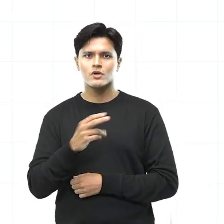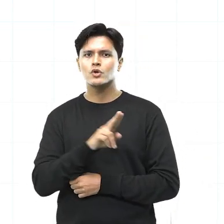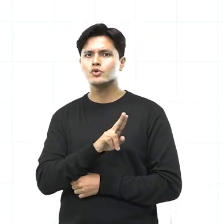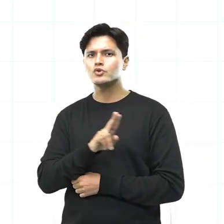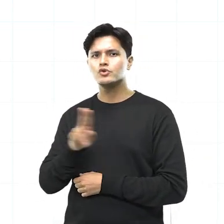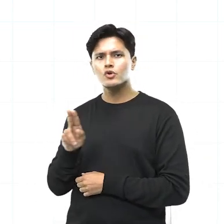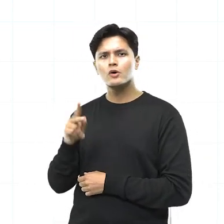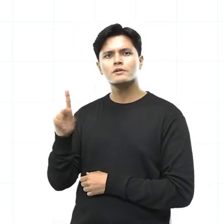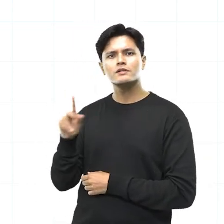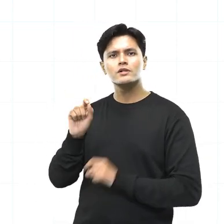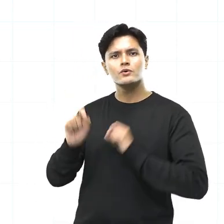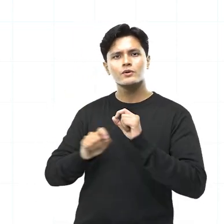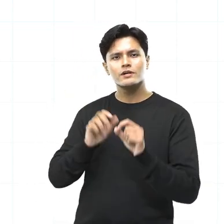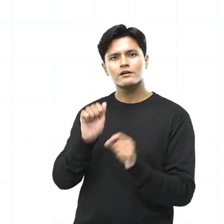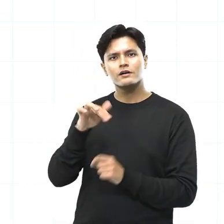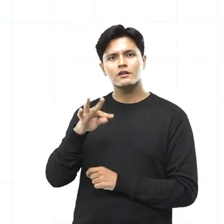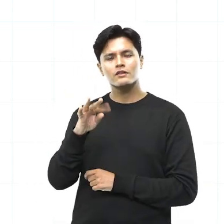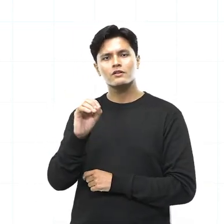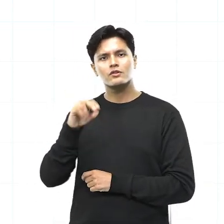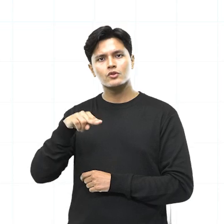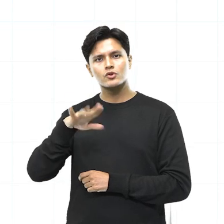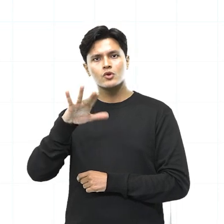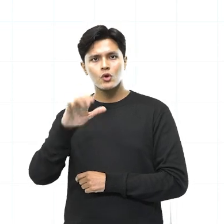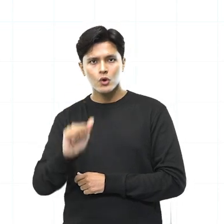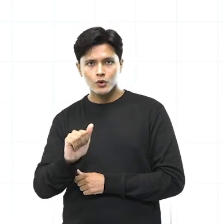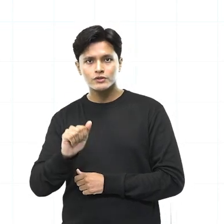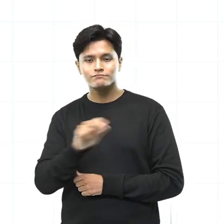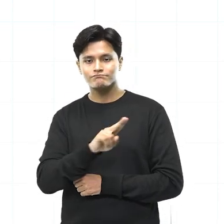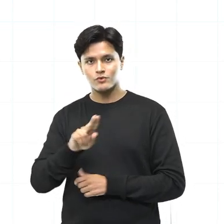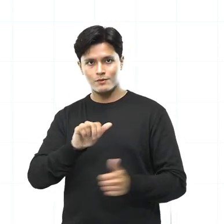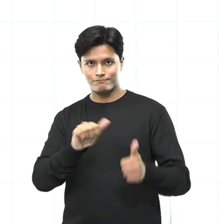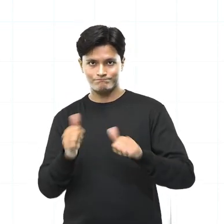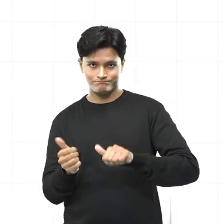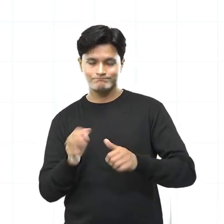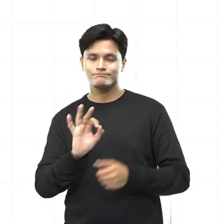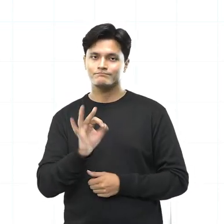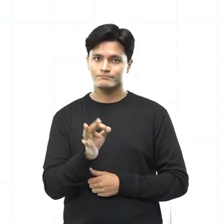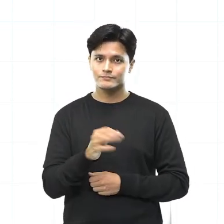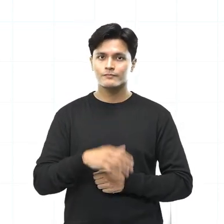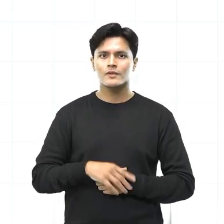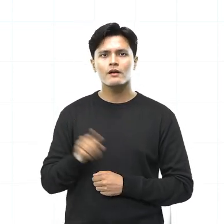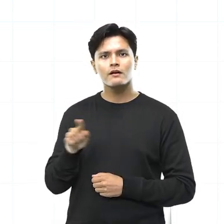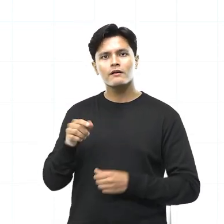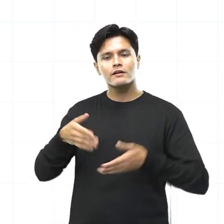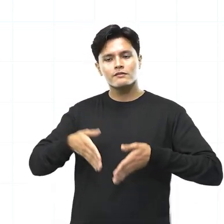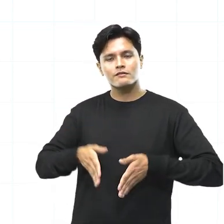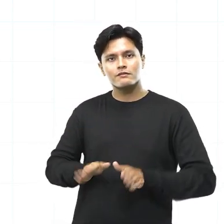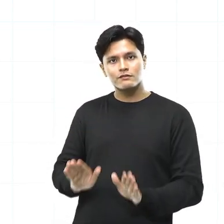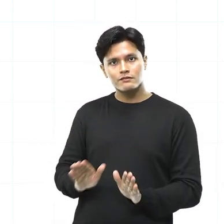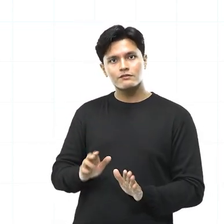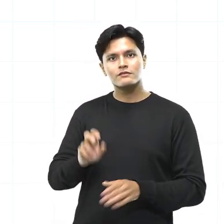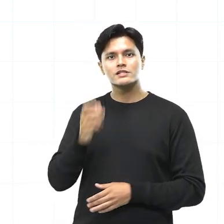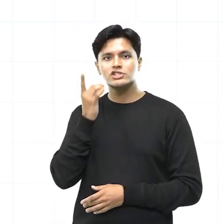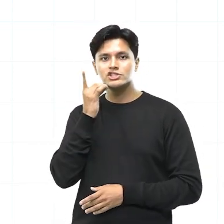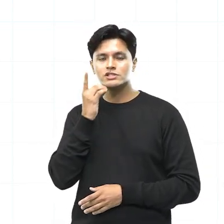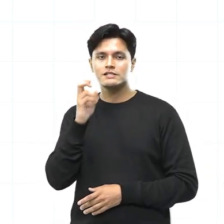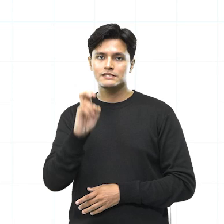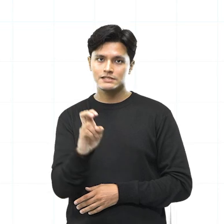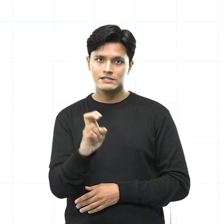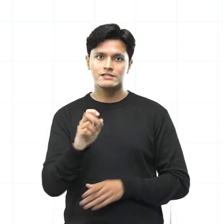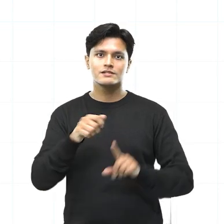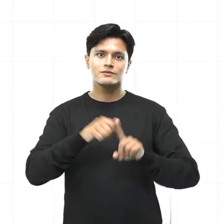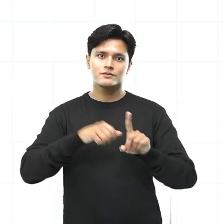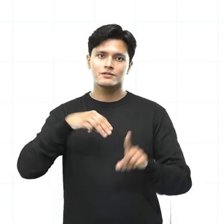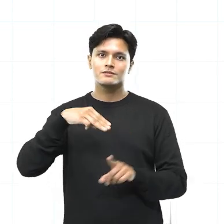é Antônio Gonçalves da Silva e nasceu no dia 5 de março de 1909